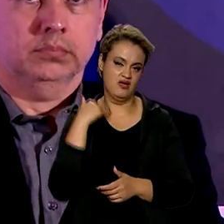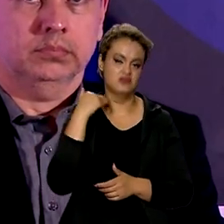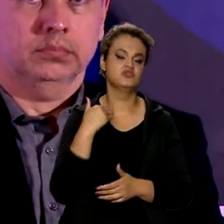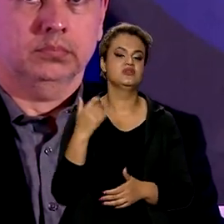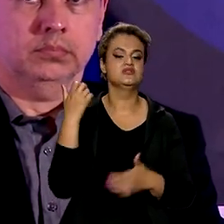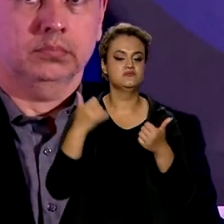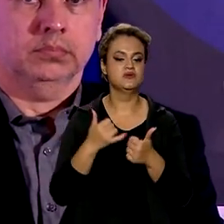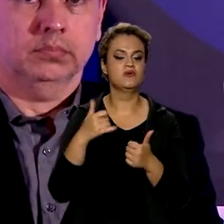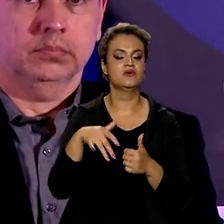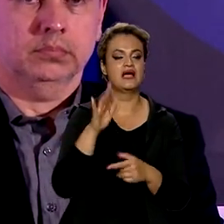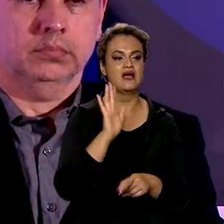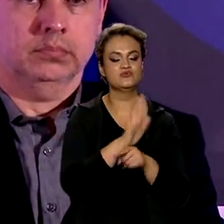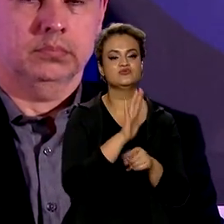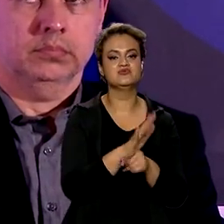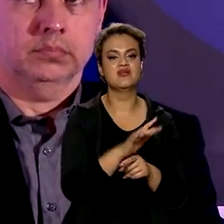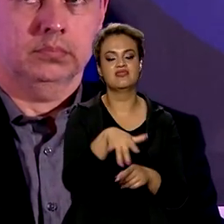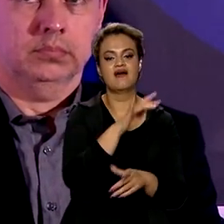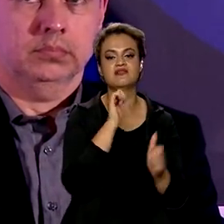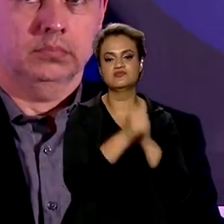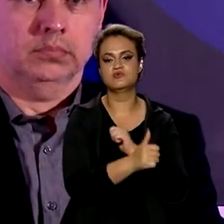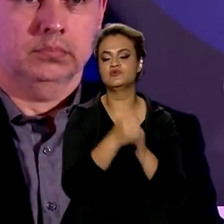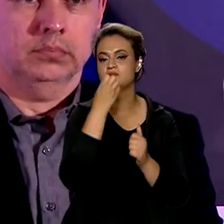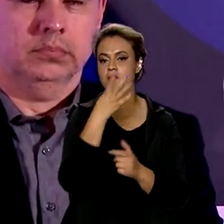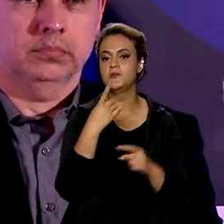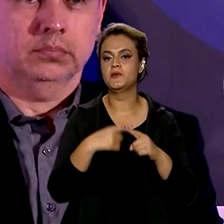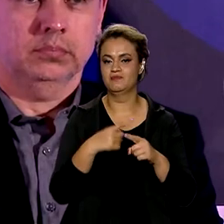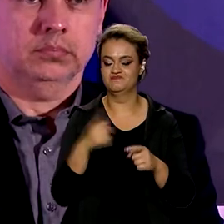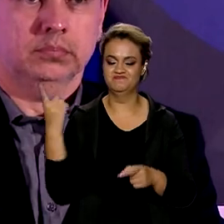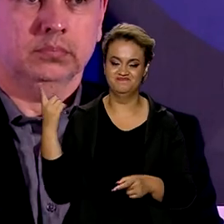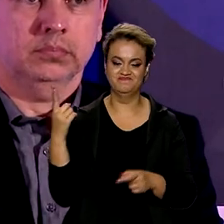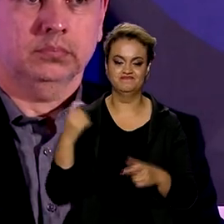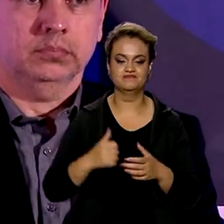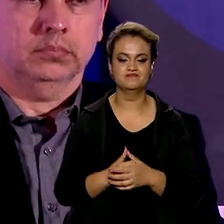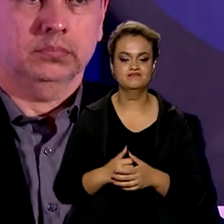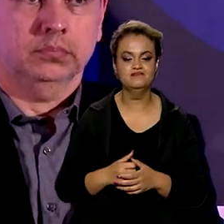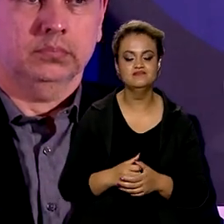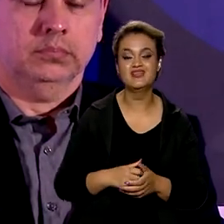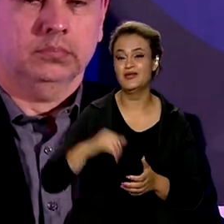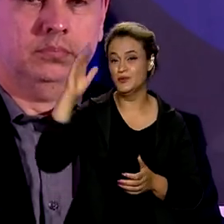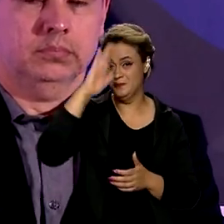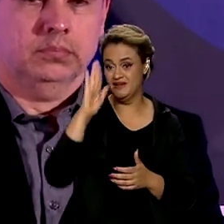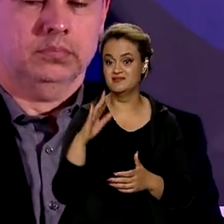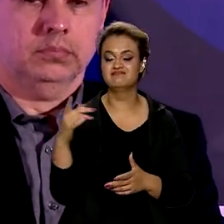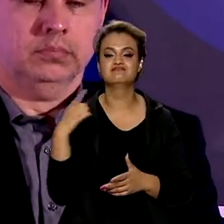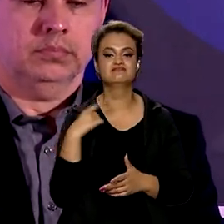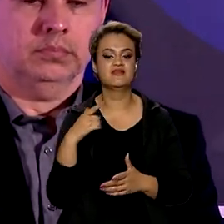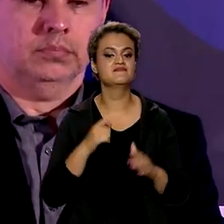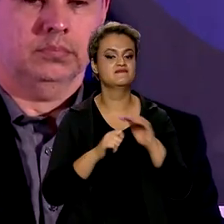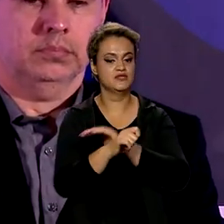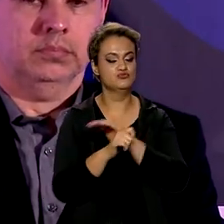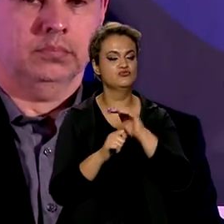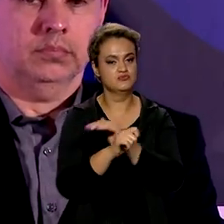no cenário desportivo. Nós temos no Brasil o maior investimento